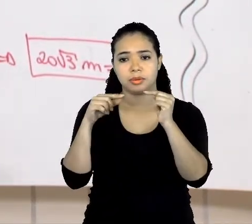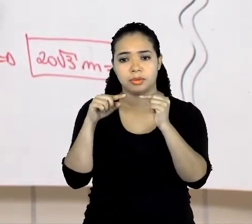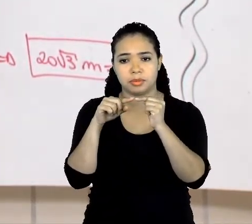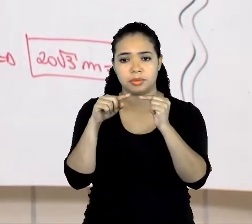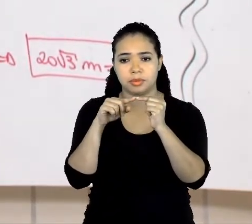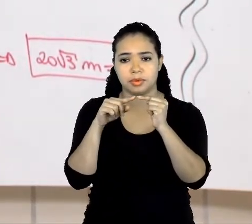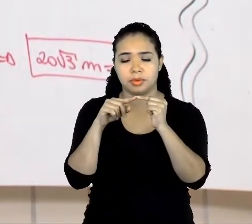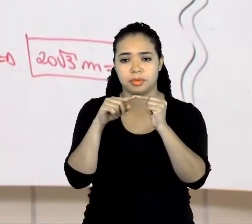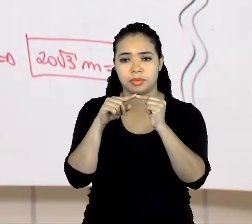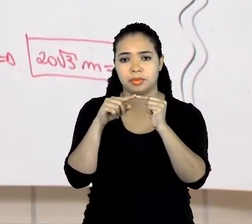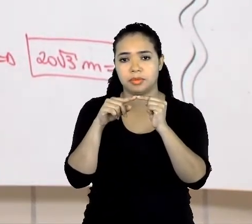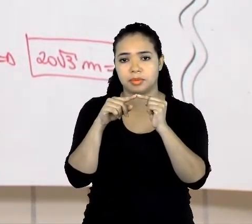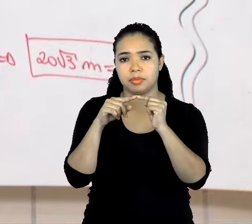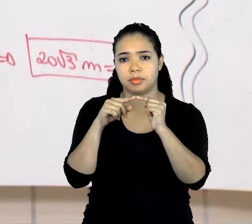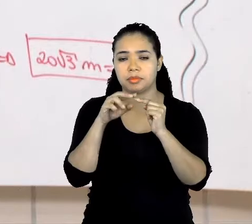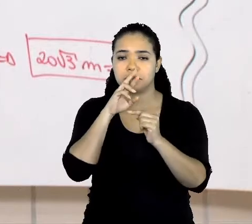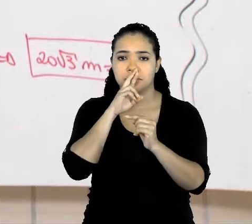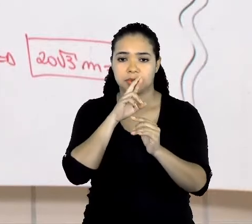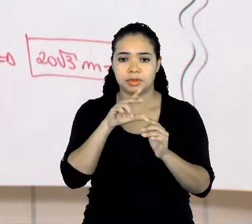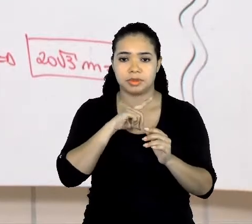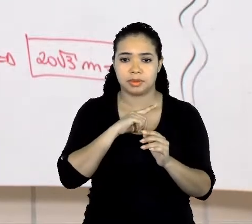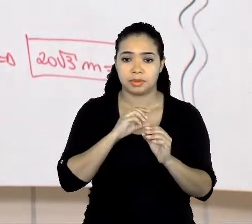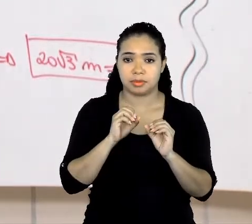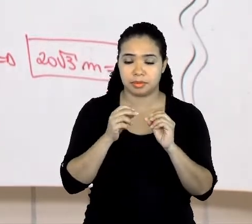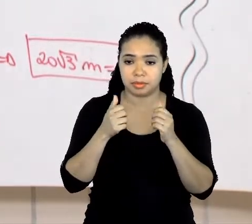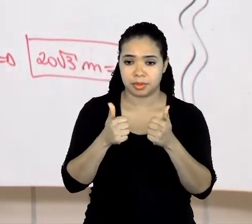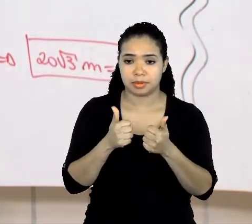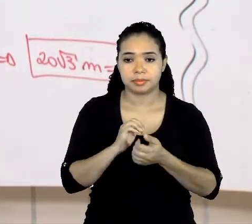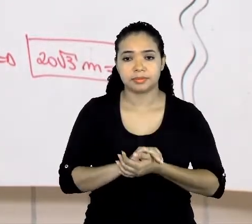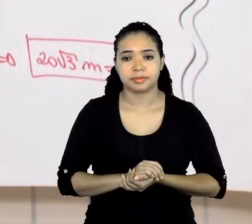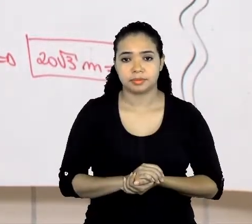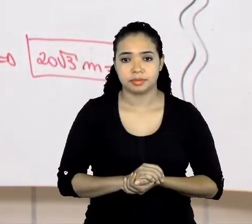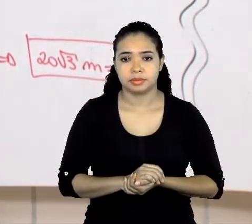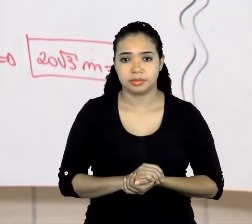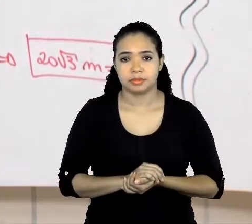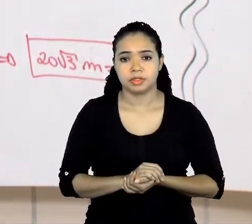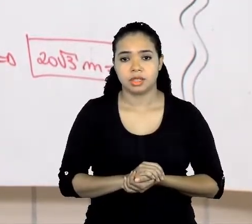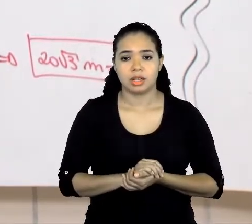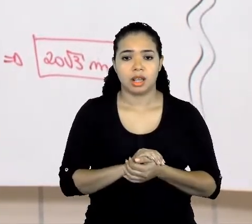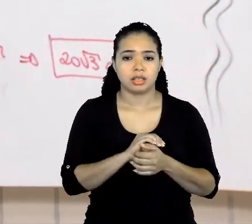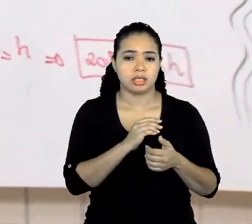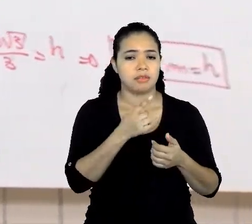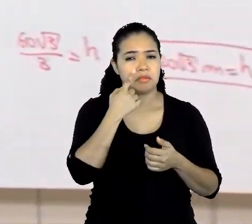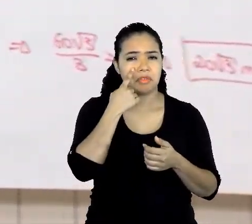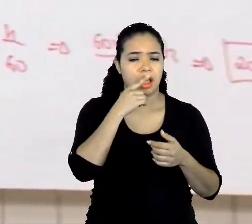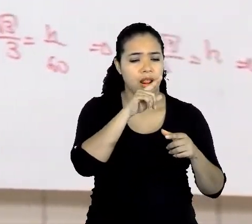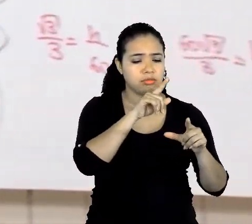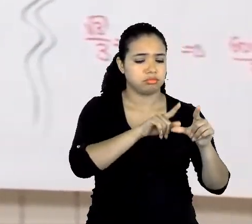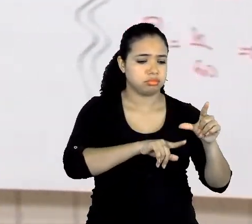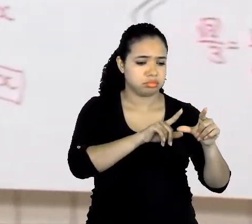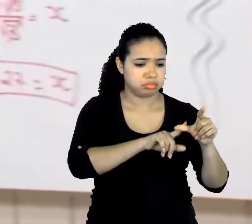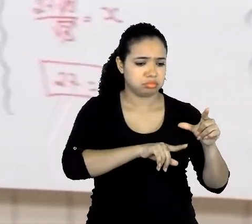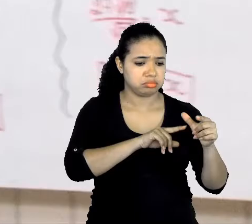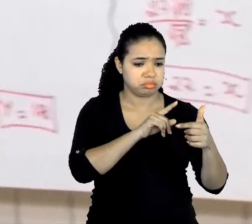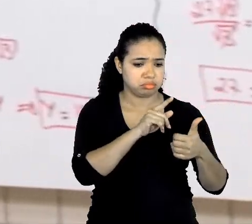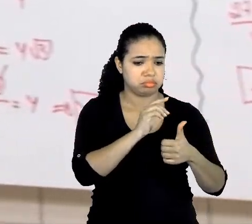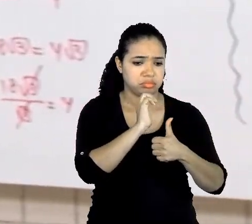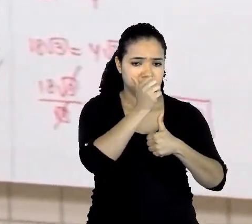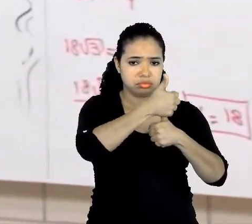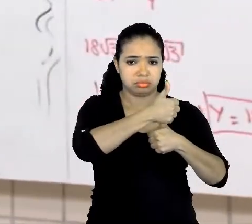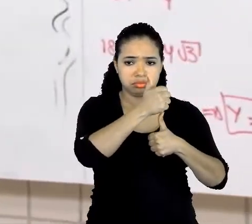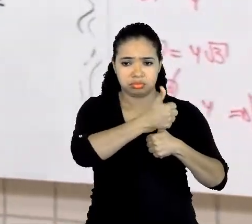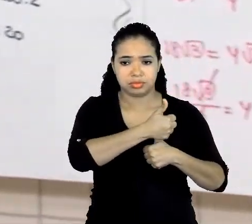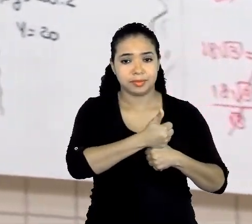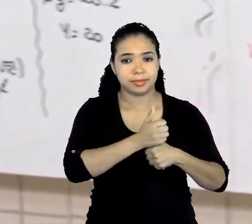os valores que o enunciado nos deu. Tudo bem? Então aqui nós fizemos algumas substituições bem simples. E nós